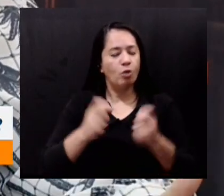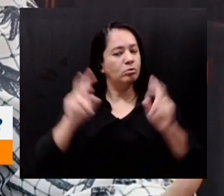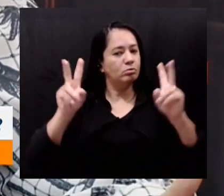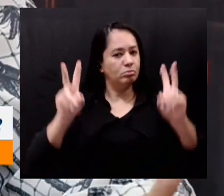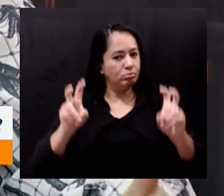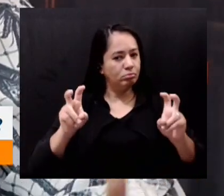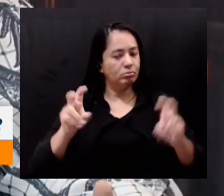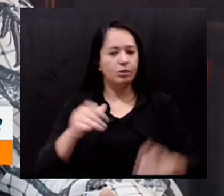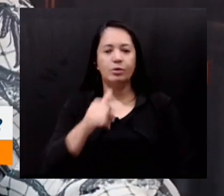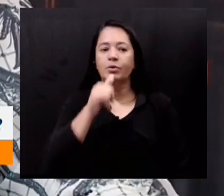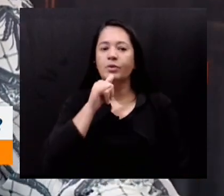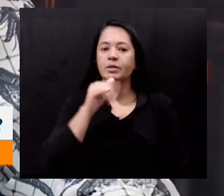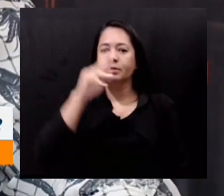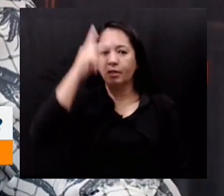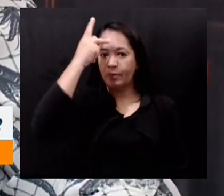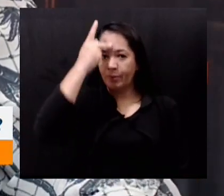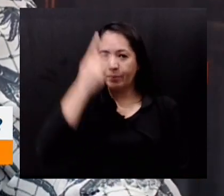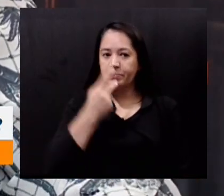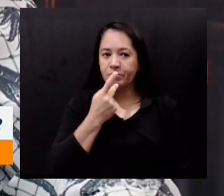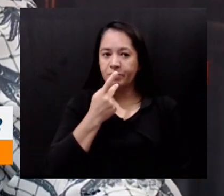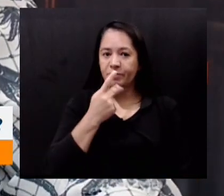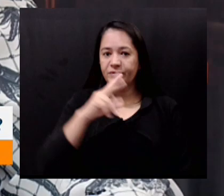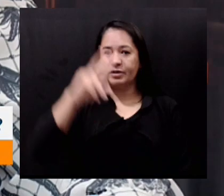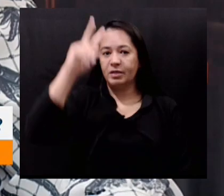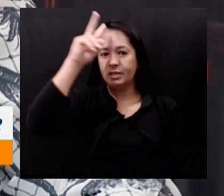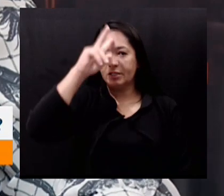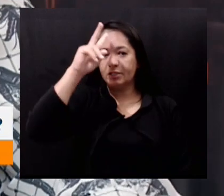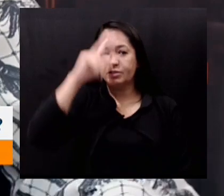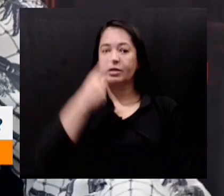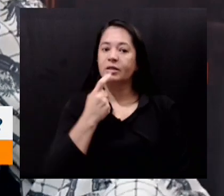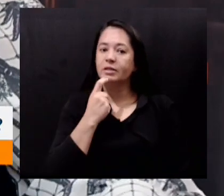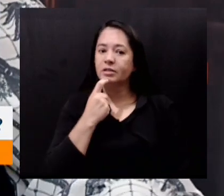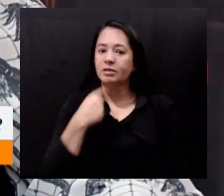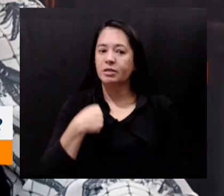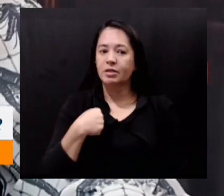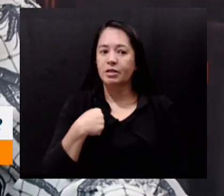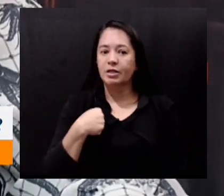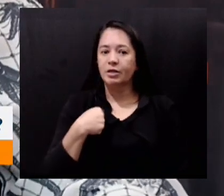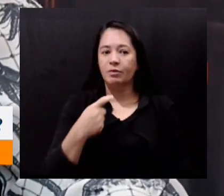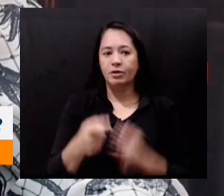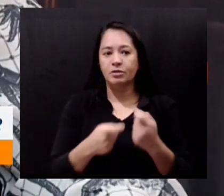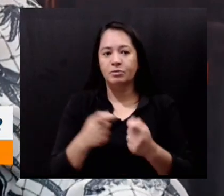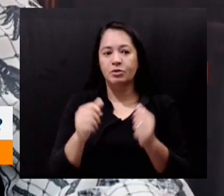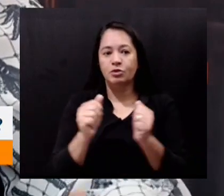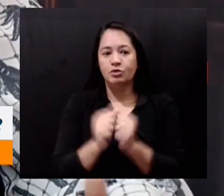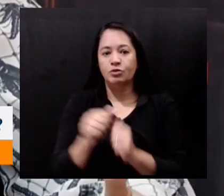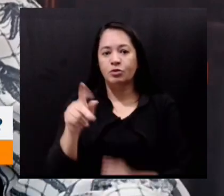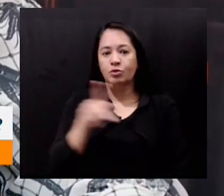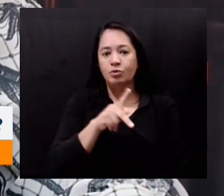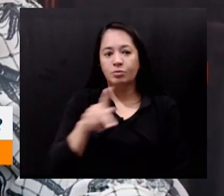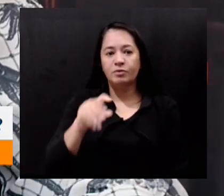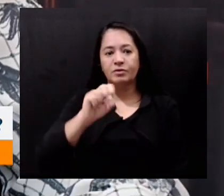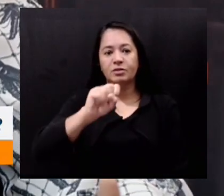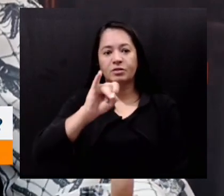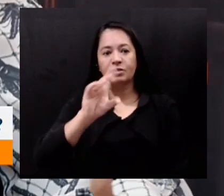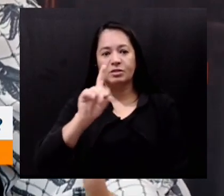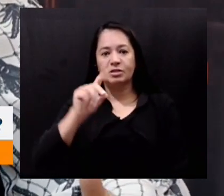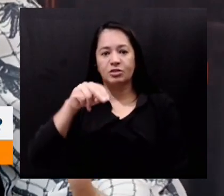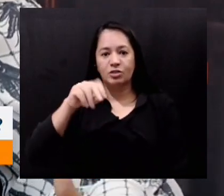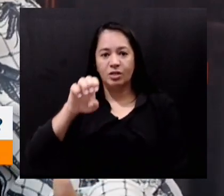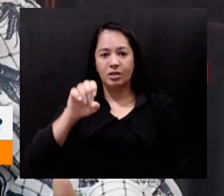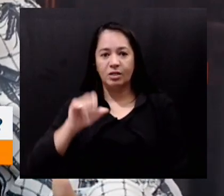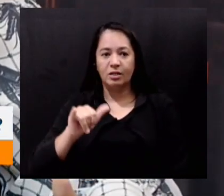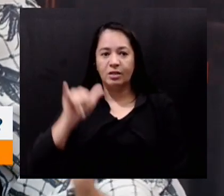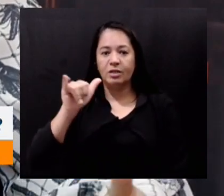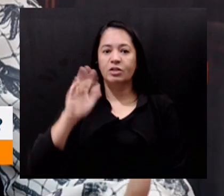perfil, Histórias de Campinas, Sim. que eu administro junto com o professor Sidney, já teve vídeos, assim,